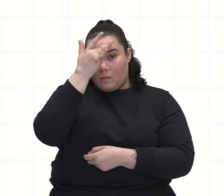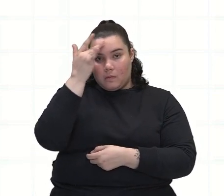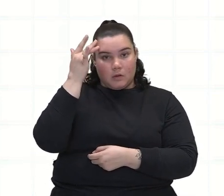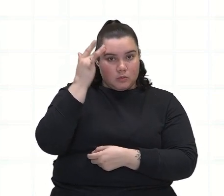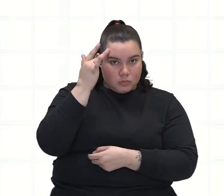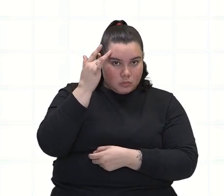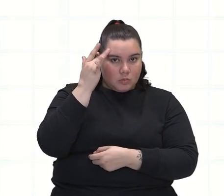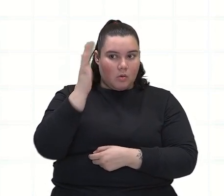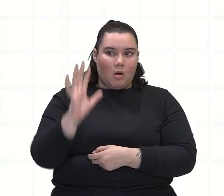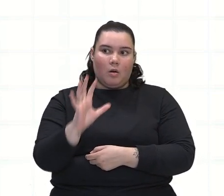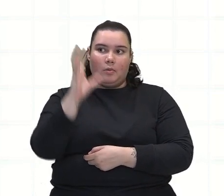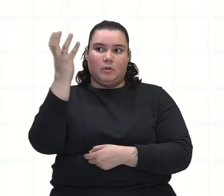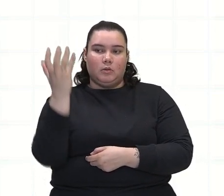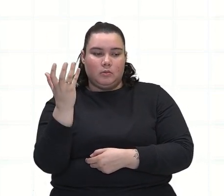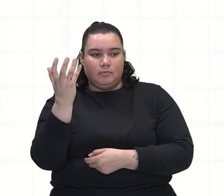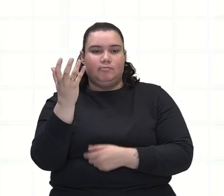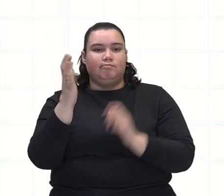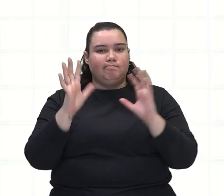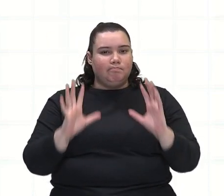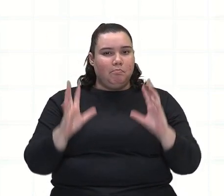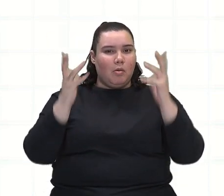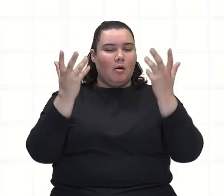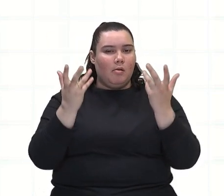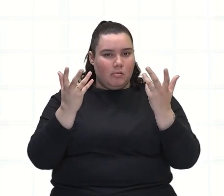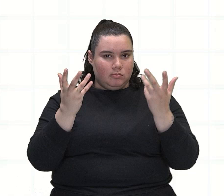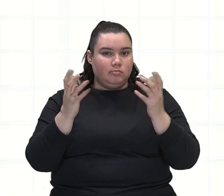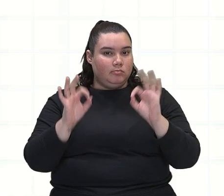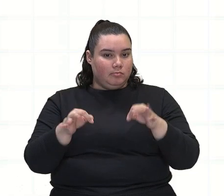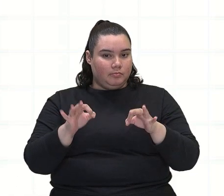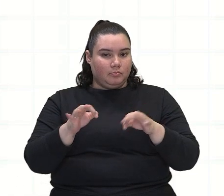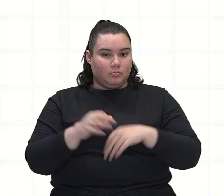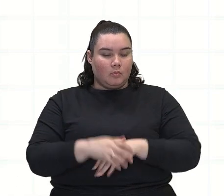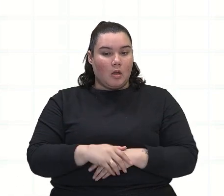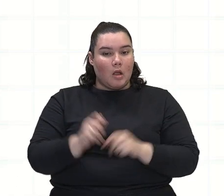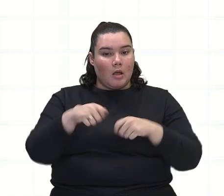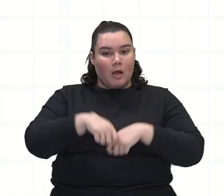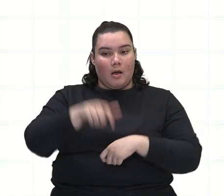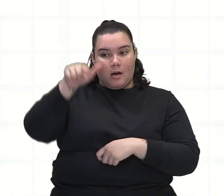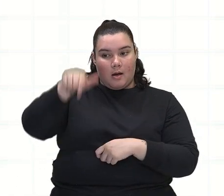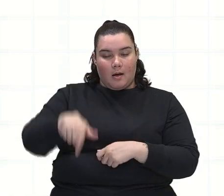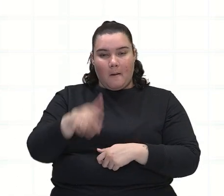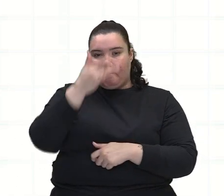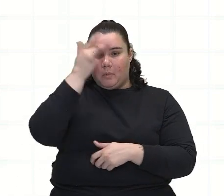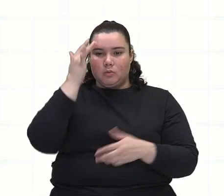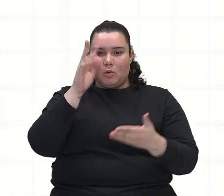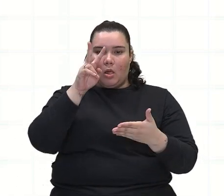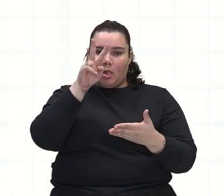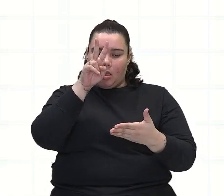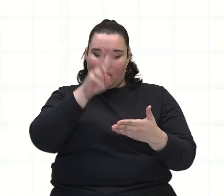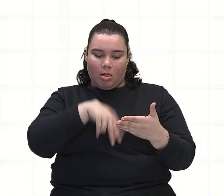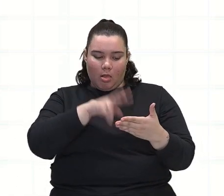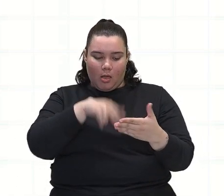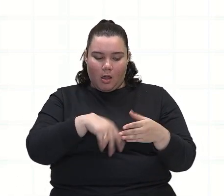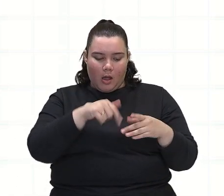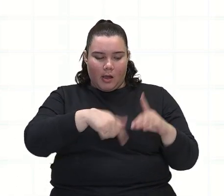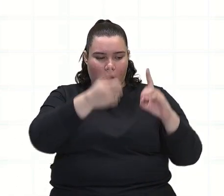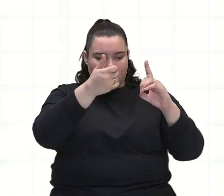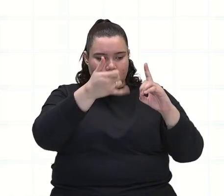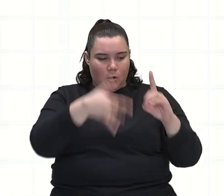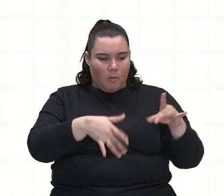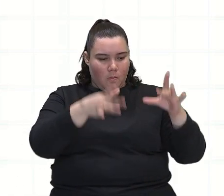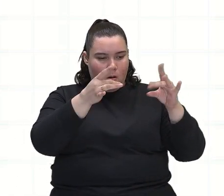um fato, descreve um evento, não é? Permitindo que o leitor basicamente